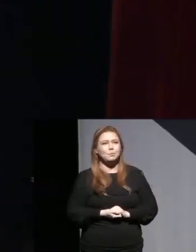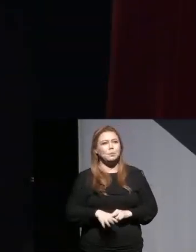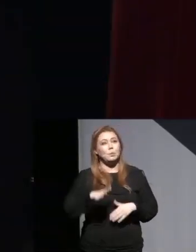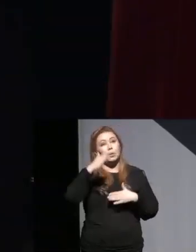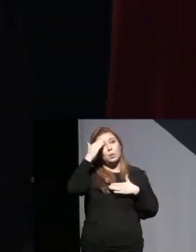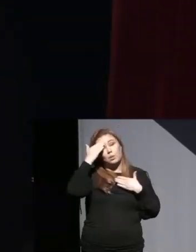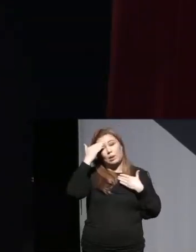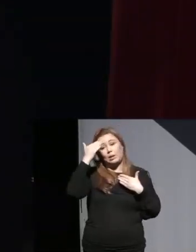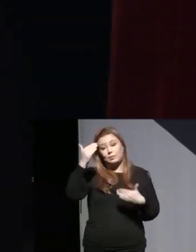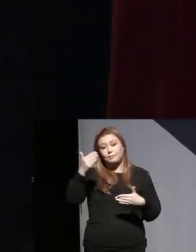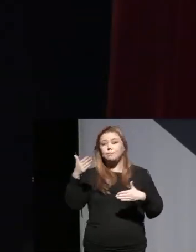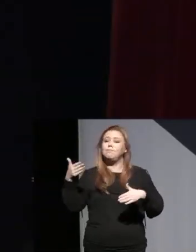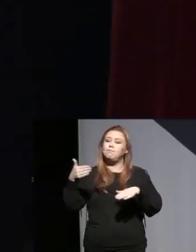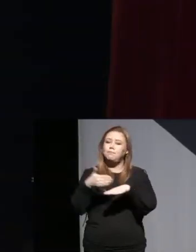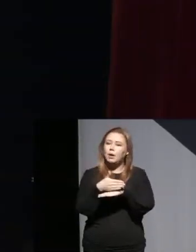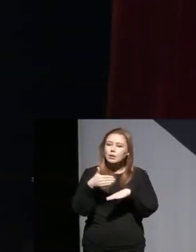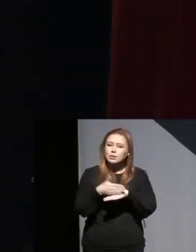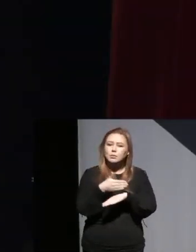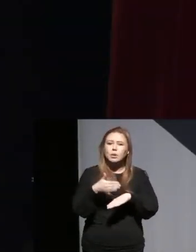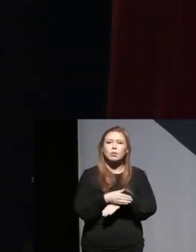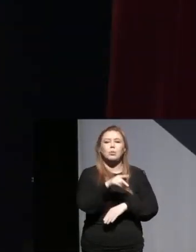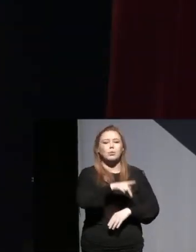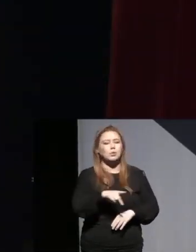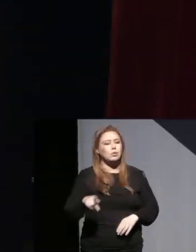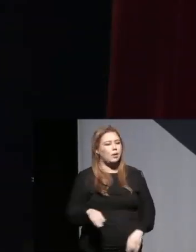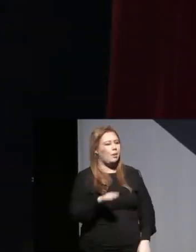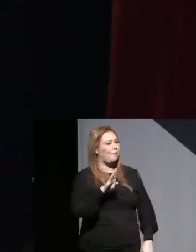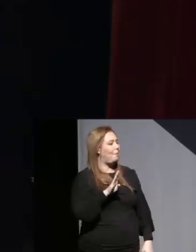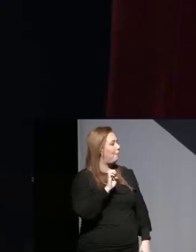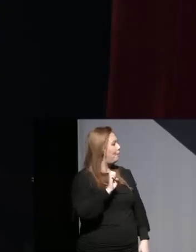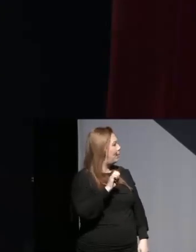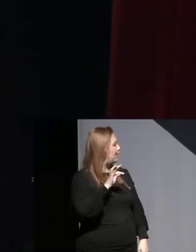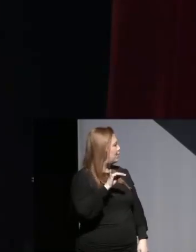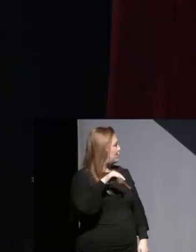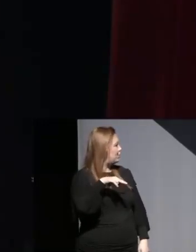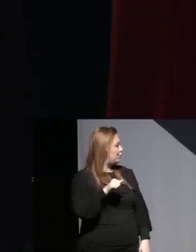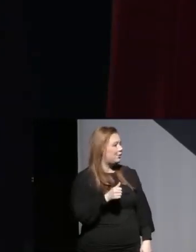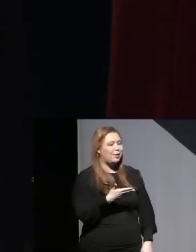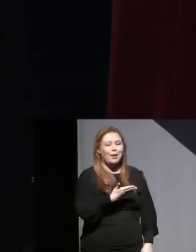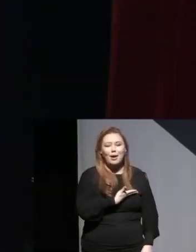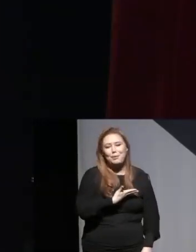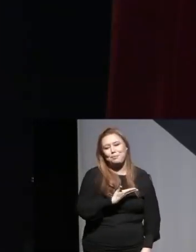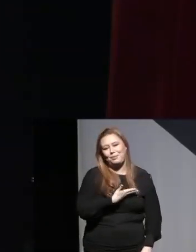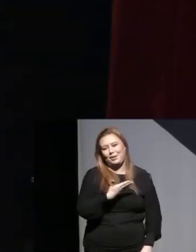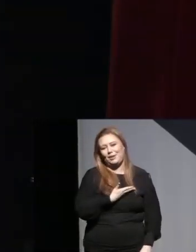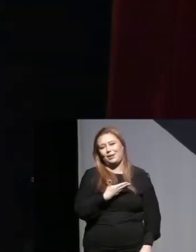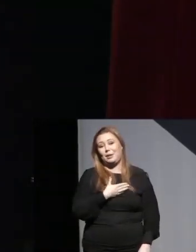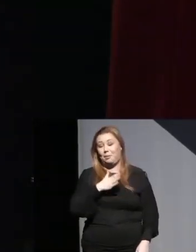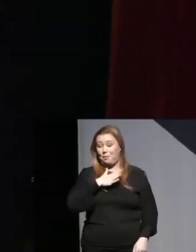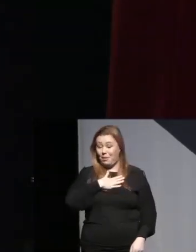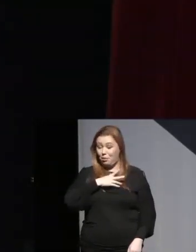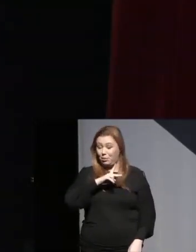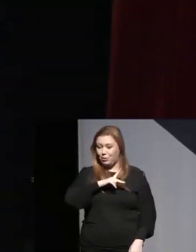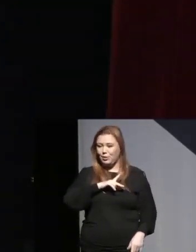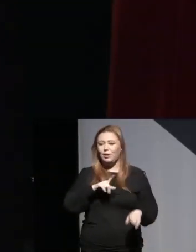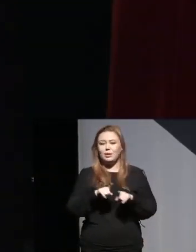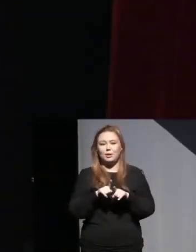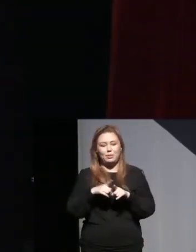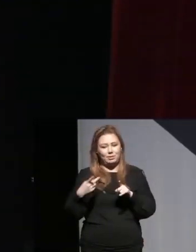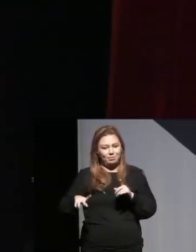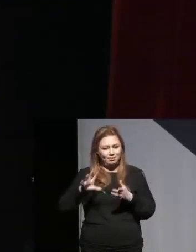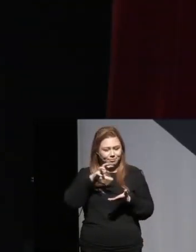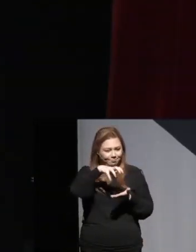Agradeço a participação da professora Bettina, amiga pessoal e também dessa instituição. Muito obrigado, professora, pela